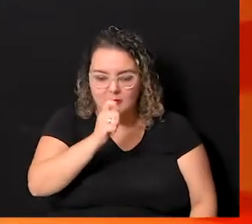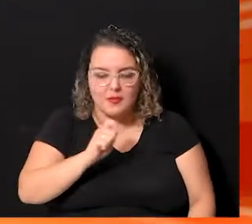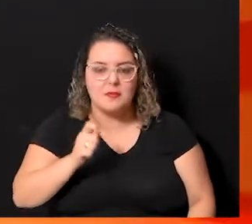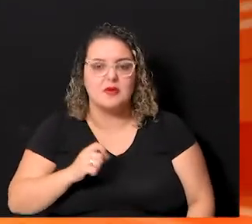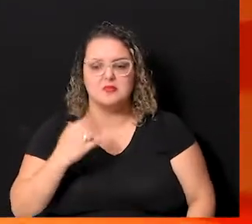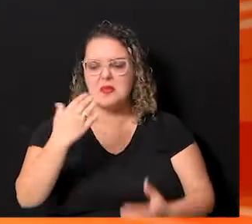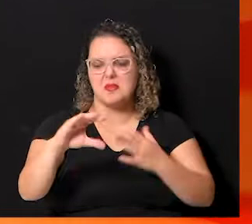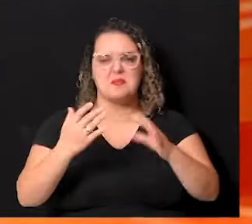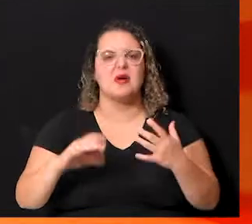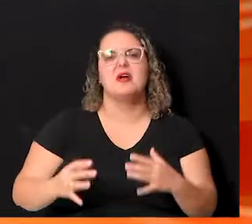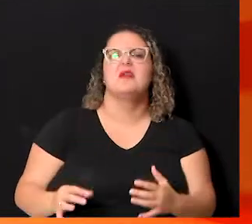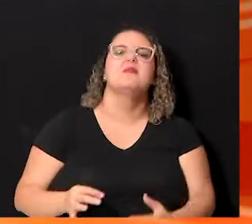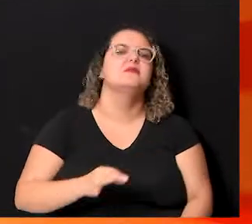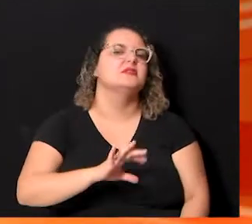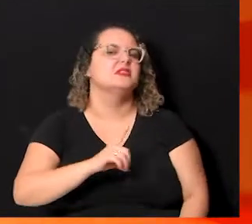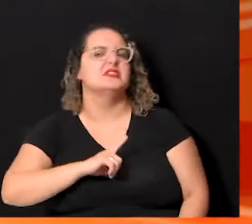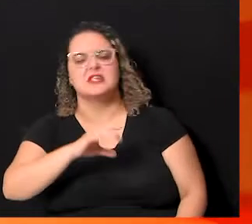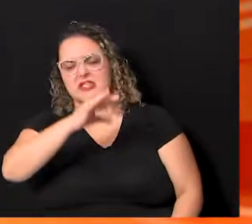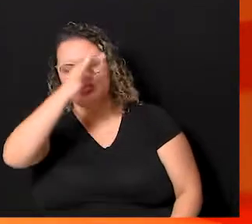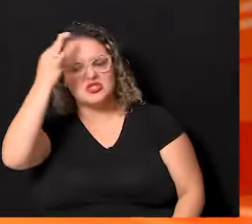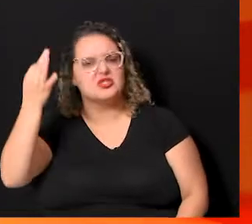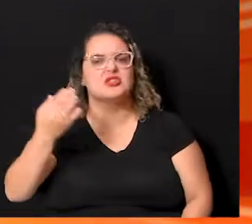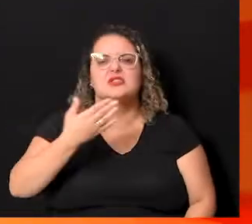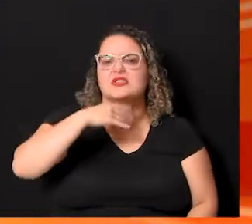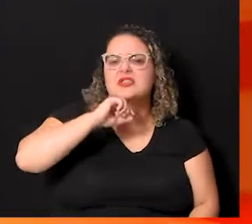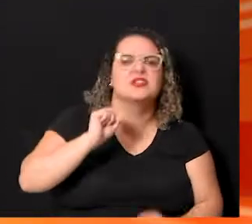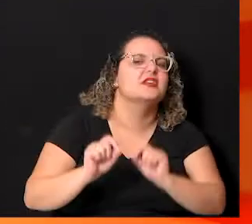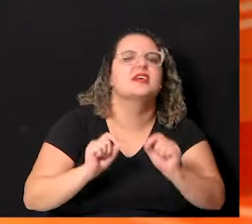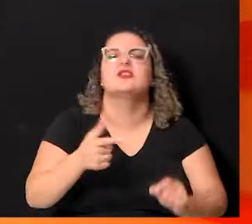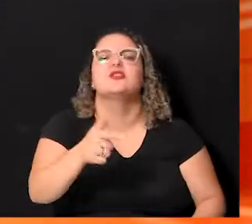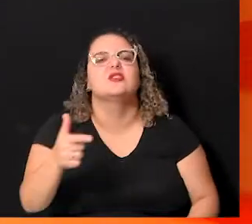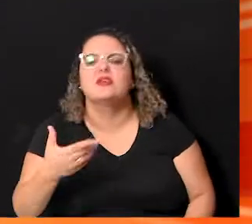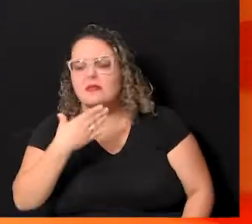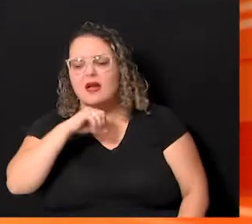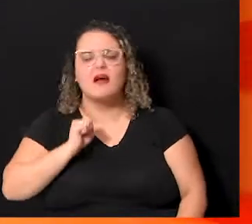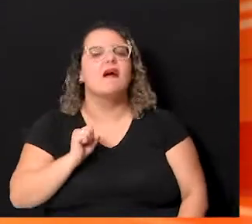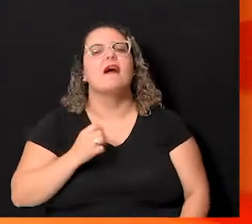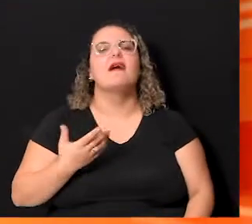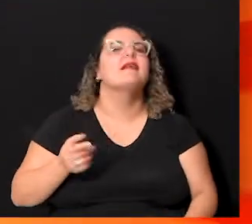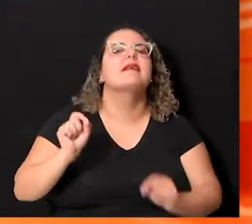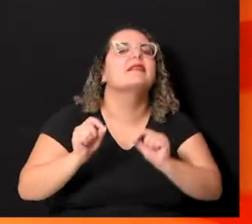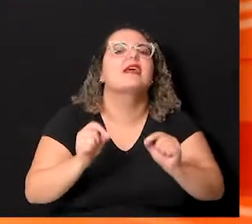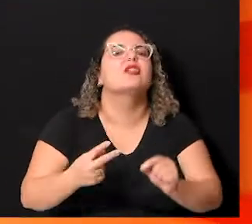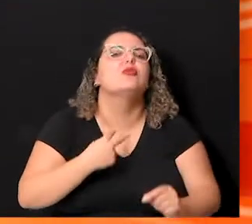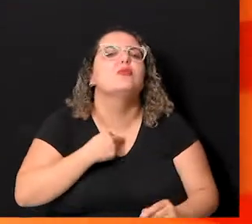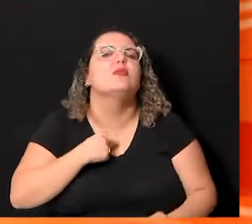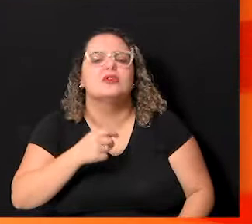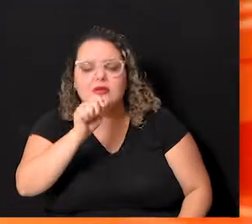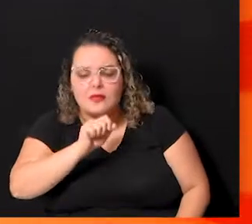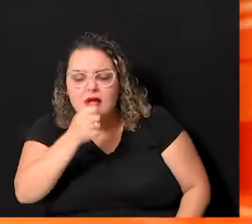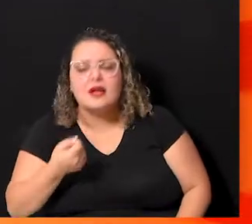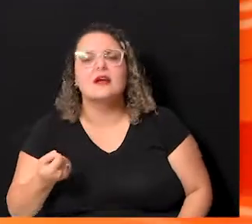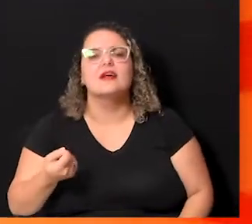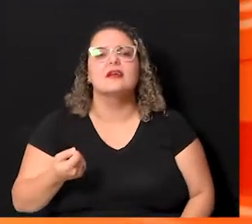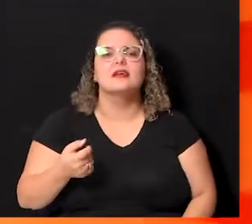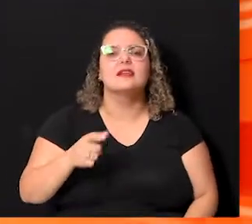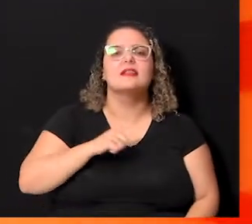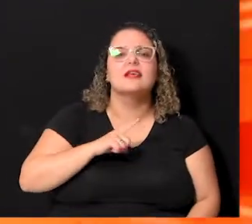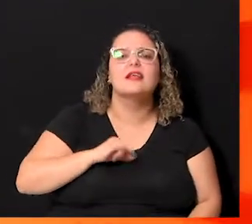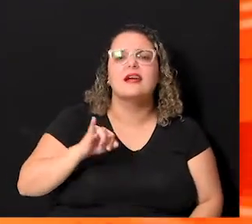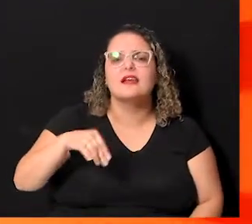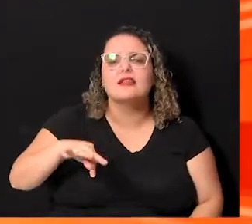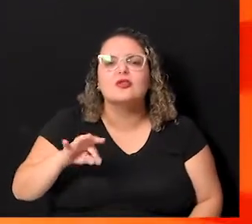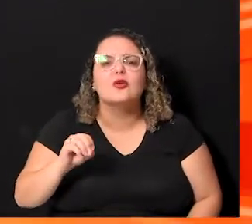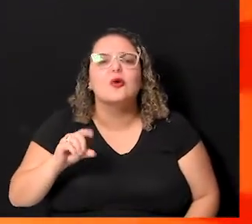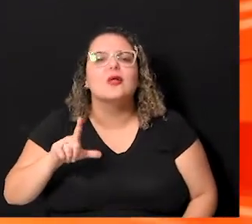né? Ah, você tem sorte que você tem pai. E quem não tem pai? Poxa, quem que não pode tomar sorvete? Quem que é intolerante à lactose? Não. Então,